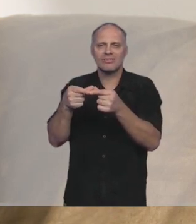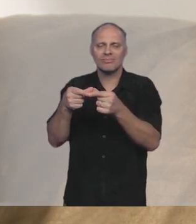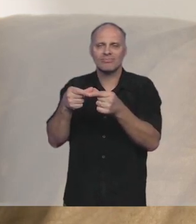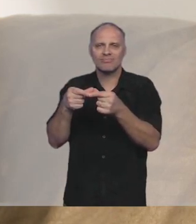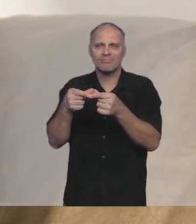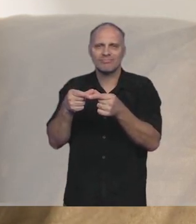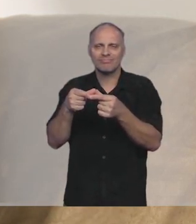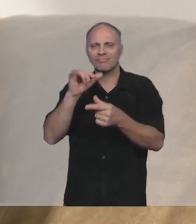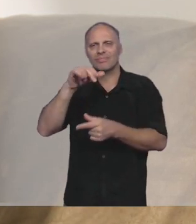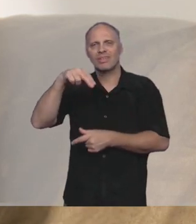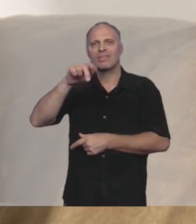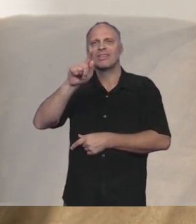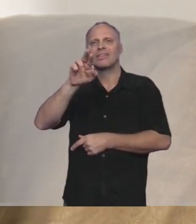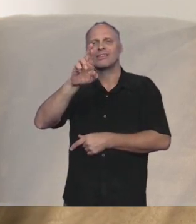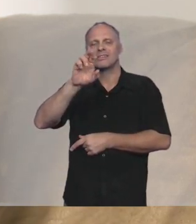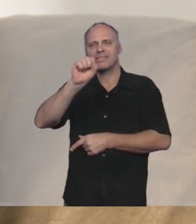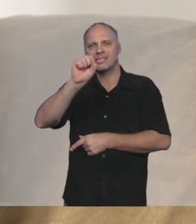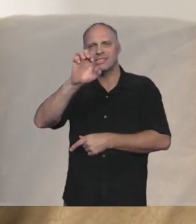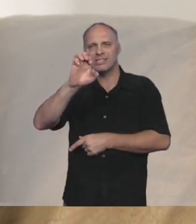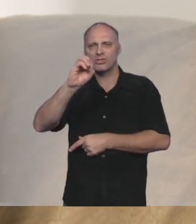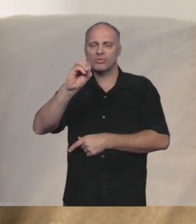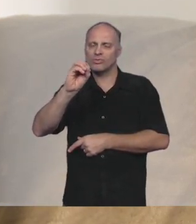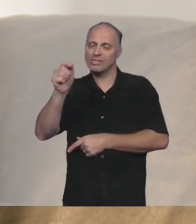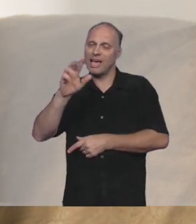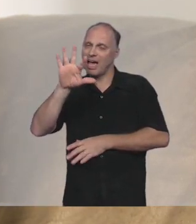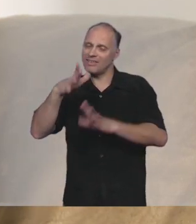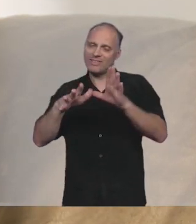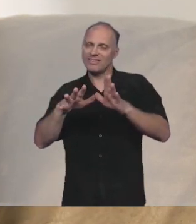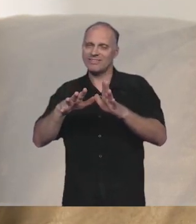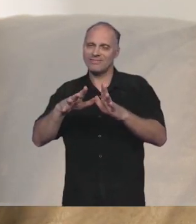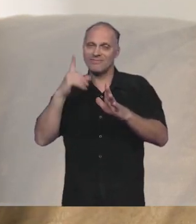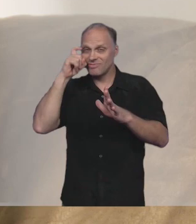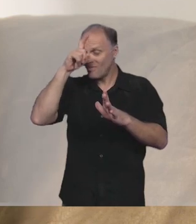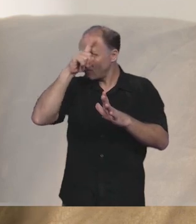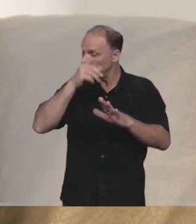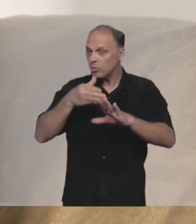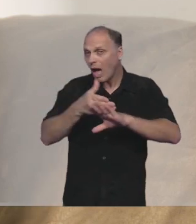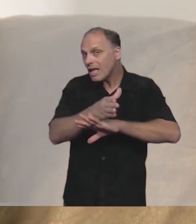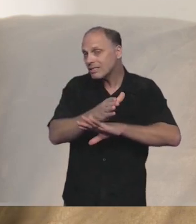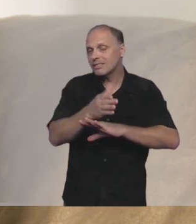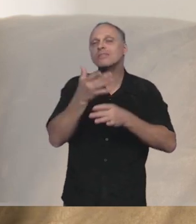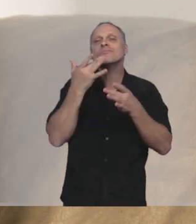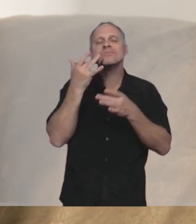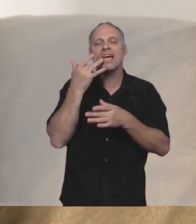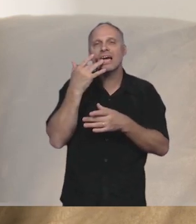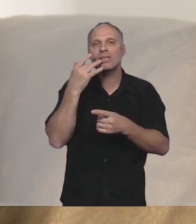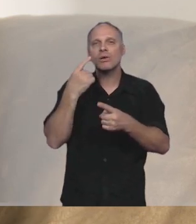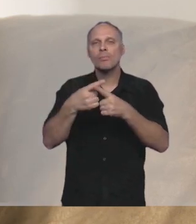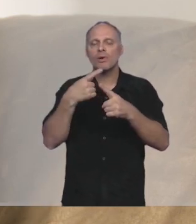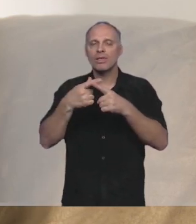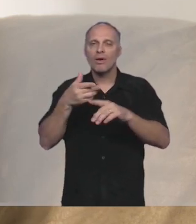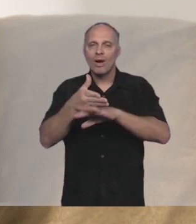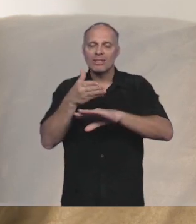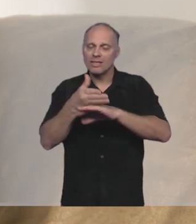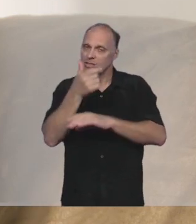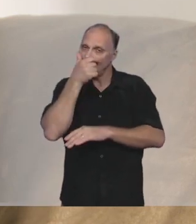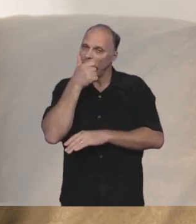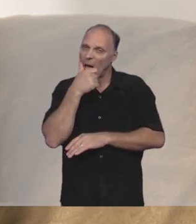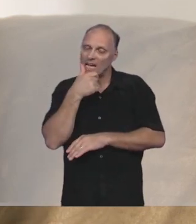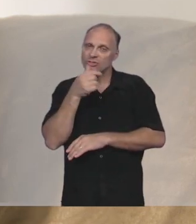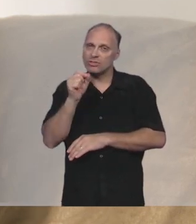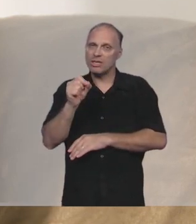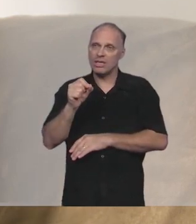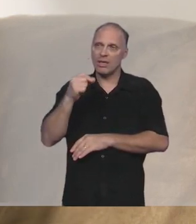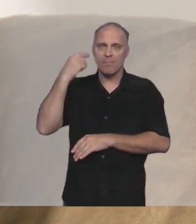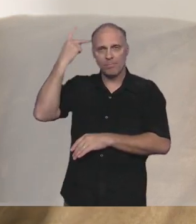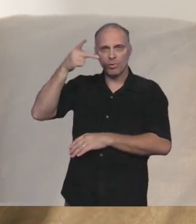acesso ao teatro. Em termos de acesso, eu acho que é isso. Eu não sei que política a gente pode propor para que isso